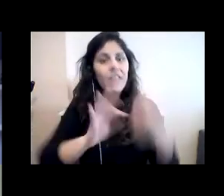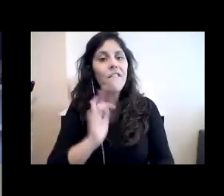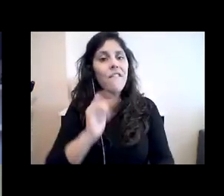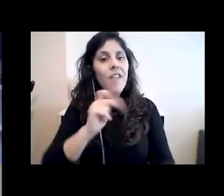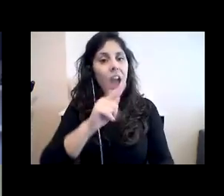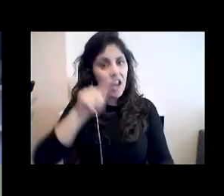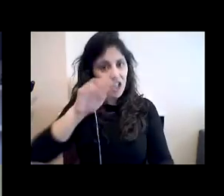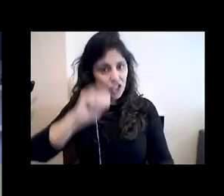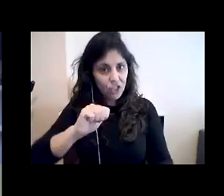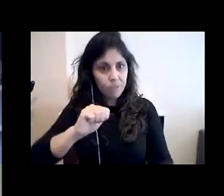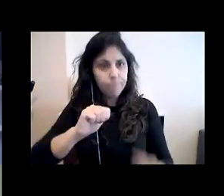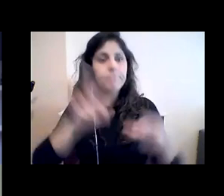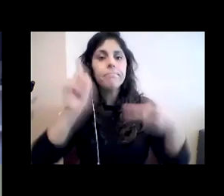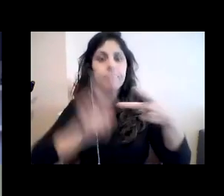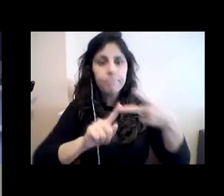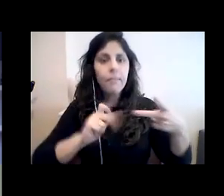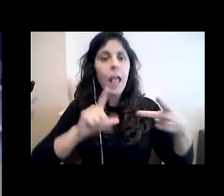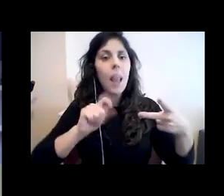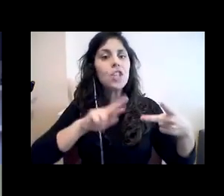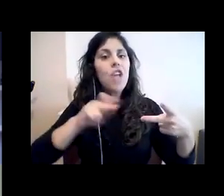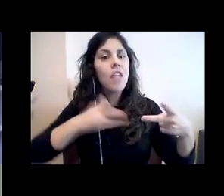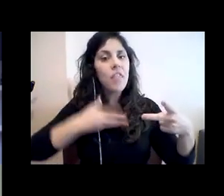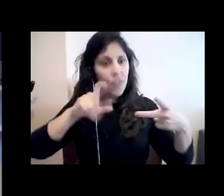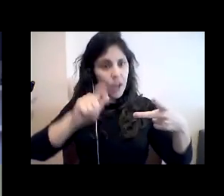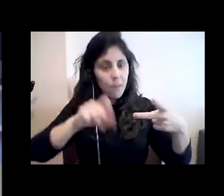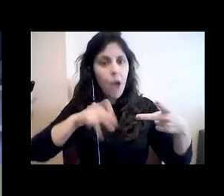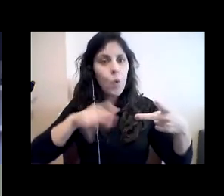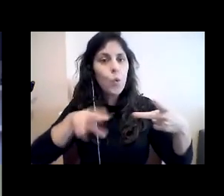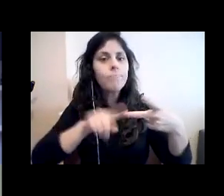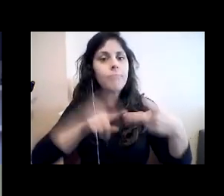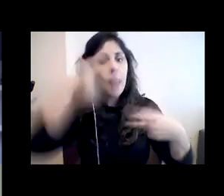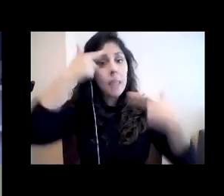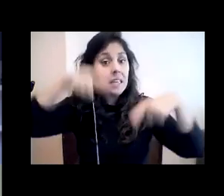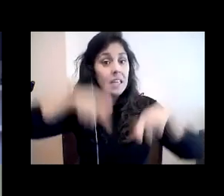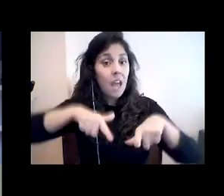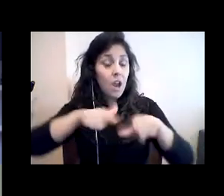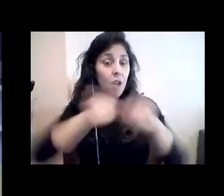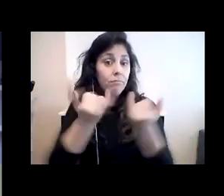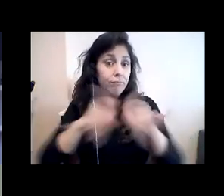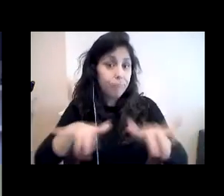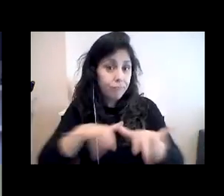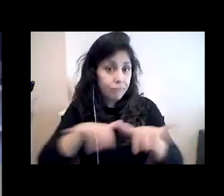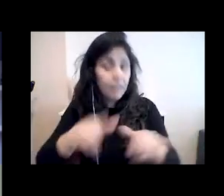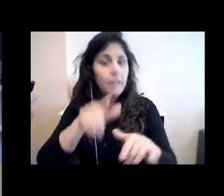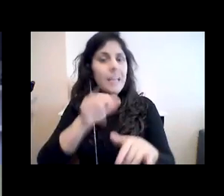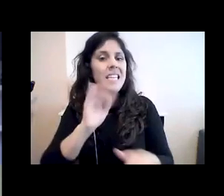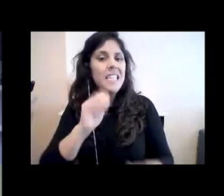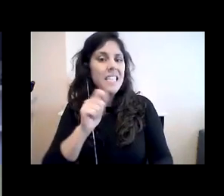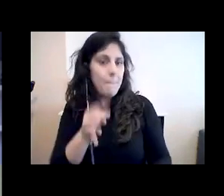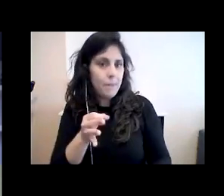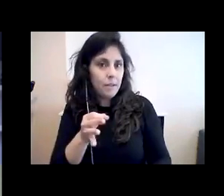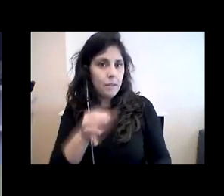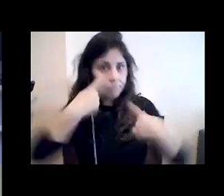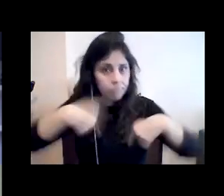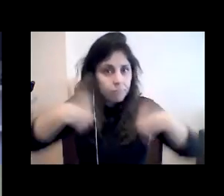Alexandre Mano é licenciado em Engenharia Informática pelo ISEP e tem um mestrado em Informática pela